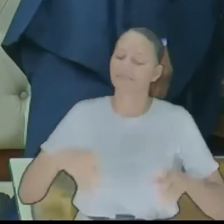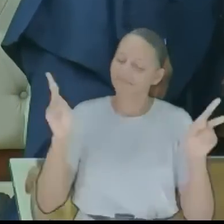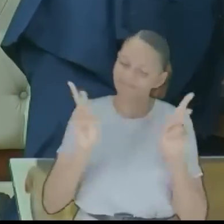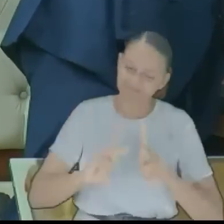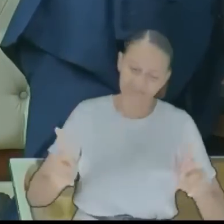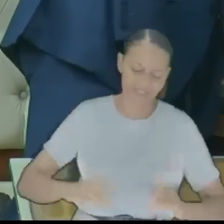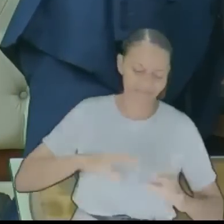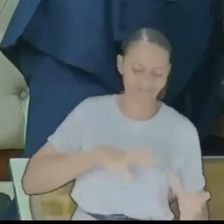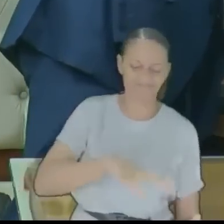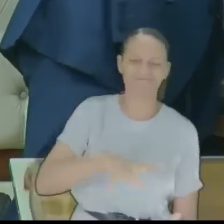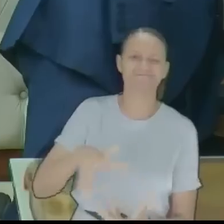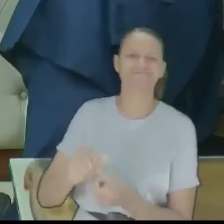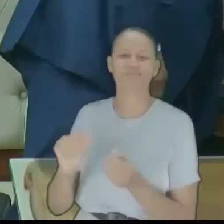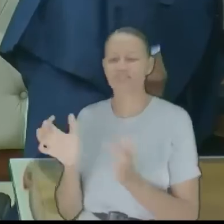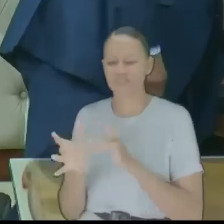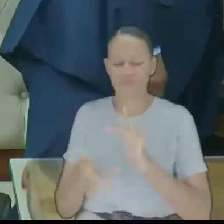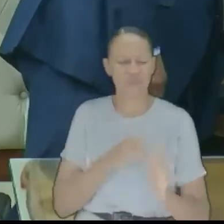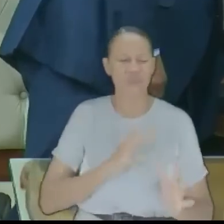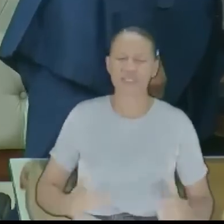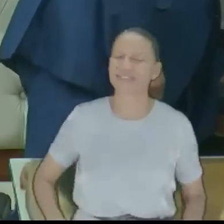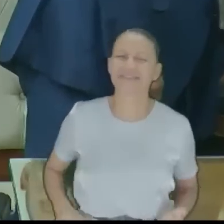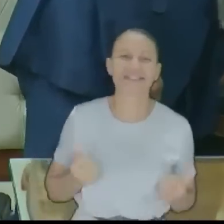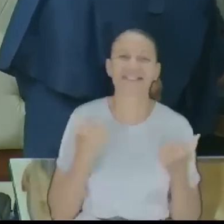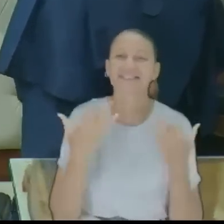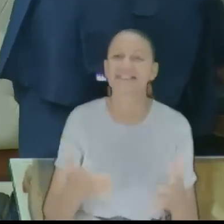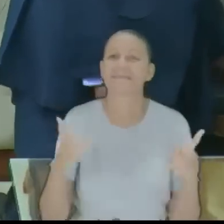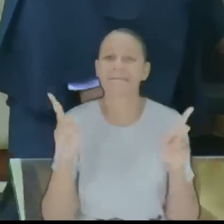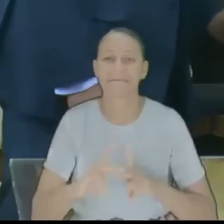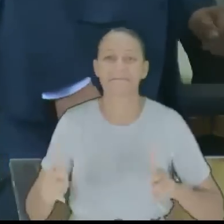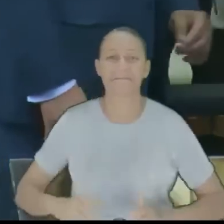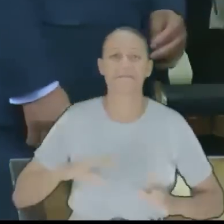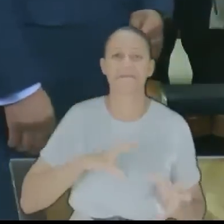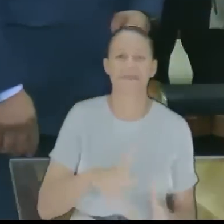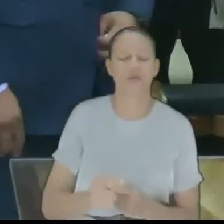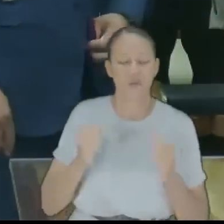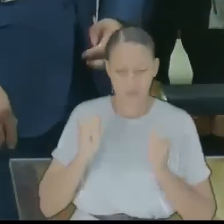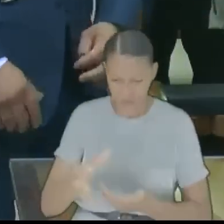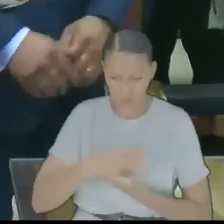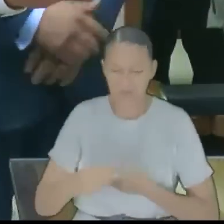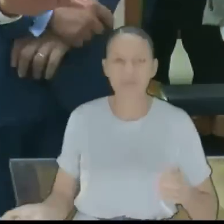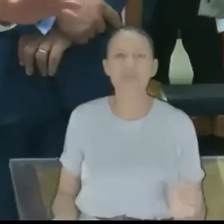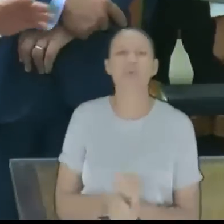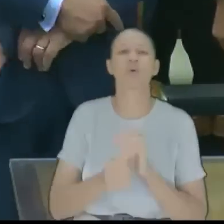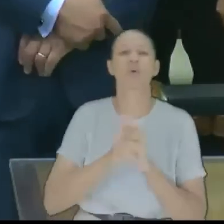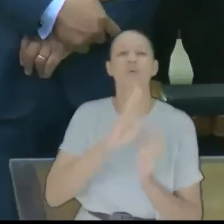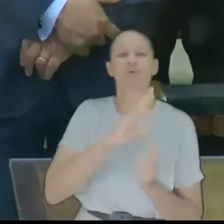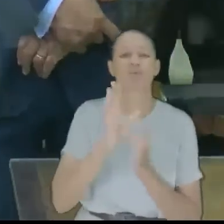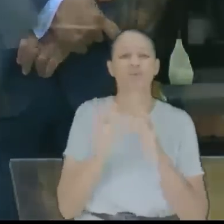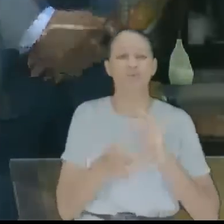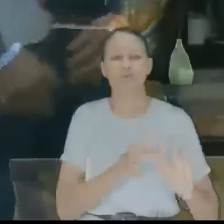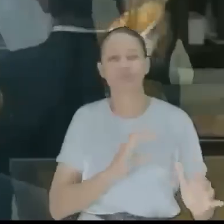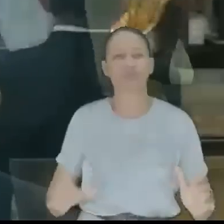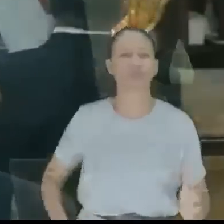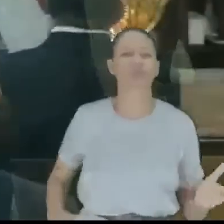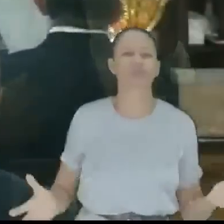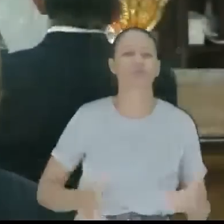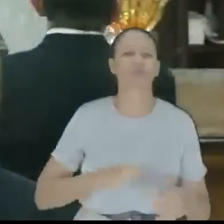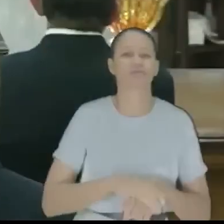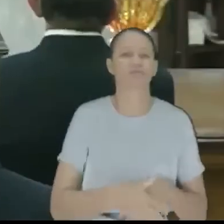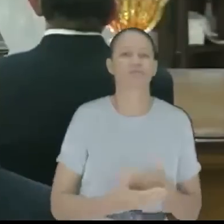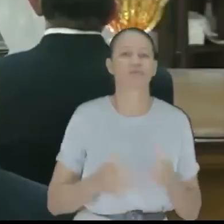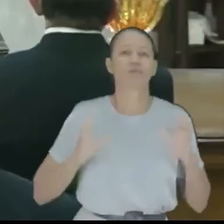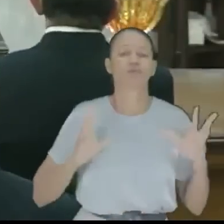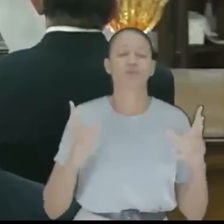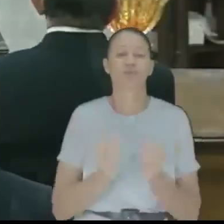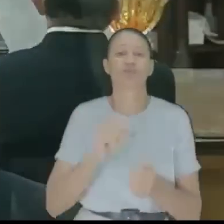terra. Cristo trouxe paz para a terra. Quem pode dar glória ao nome de Jesus Cristo nesta noite?